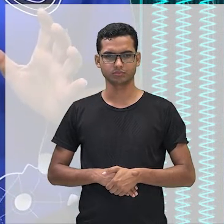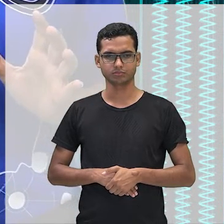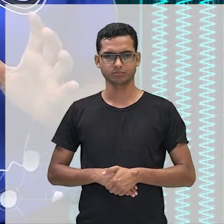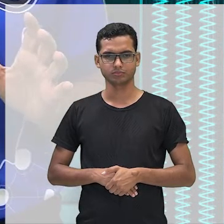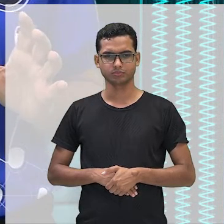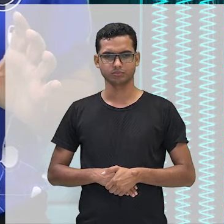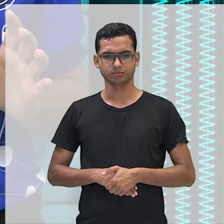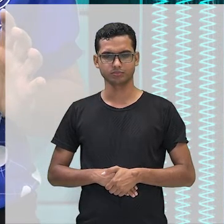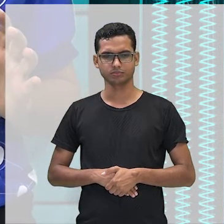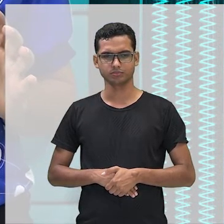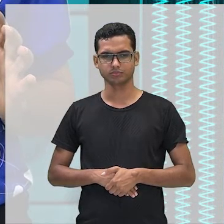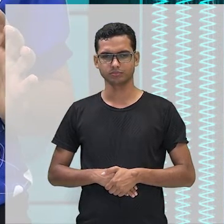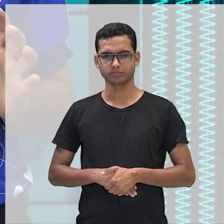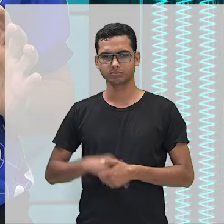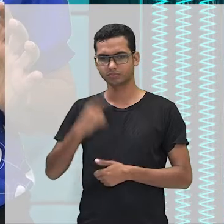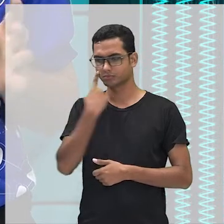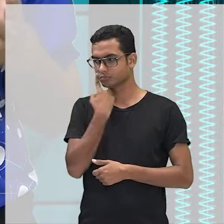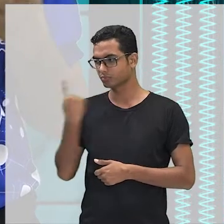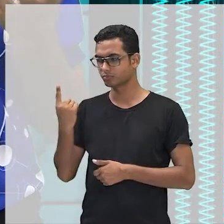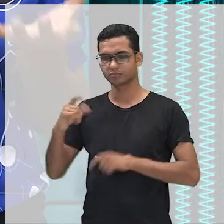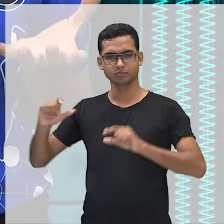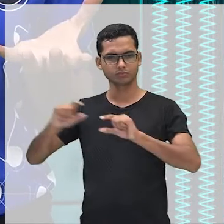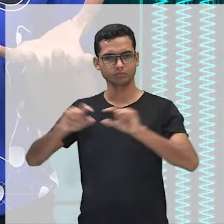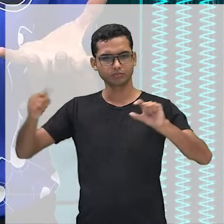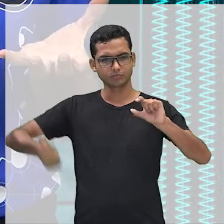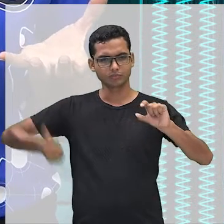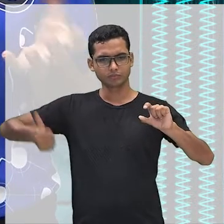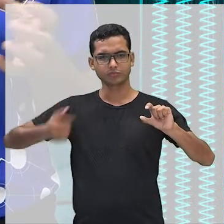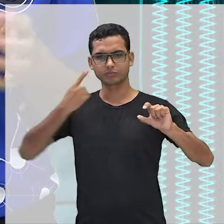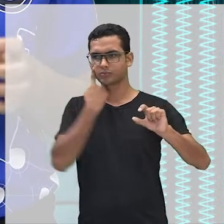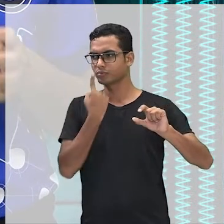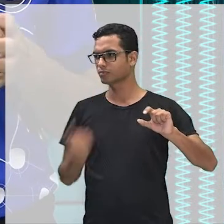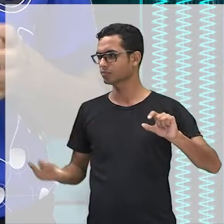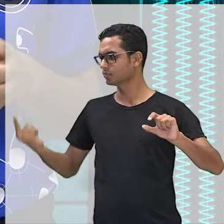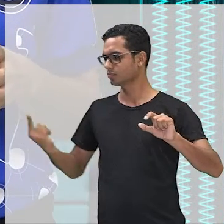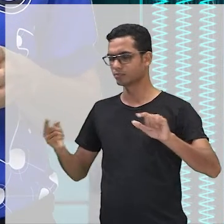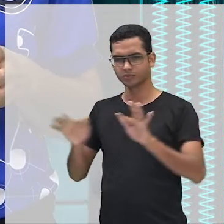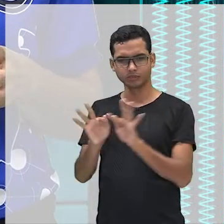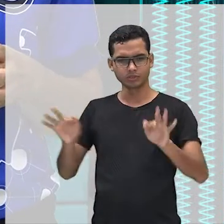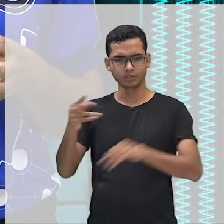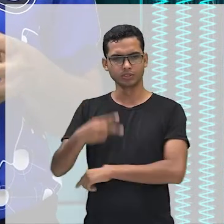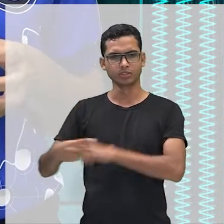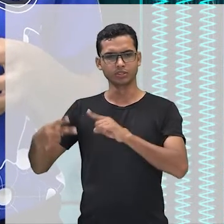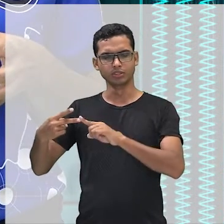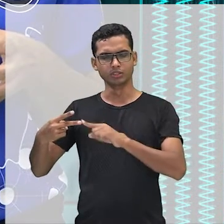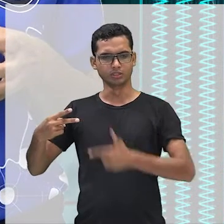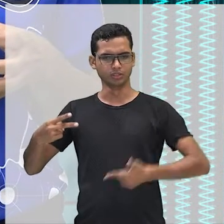adoro, amo, carrot cake. Carrot cake seria bolo de